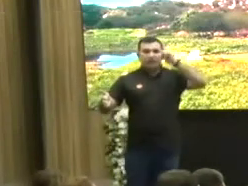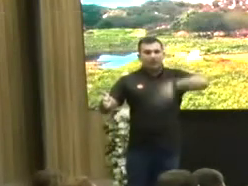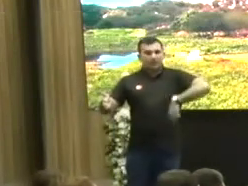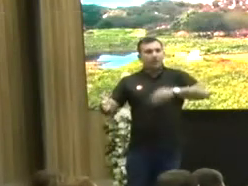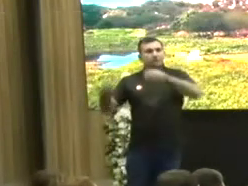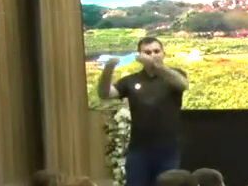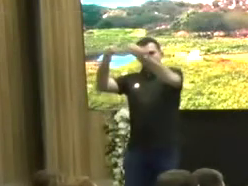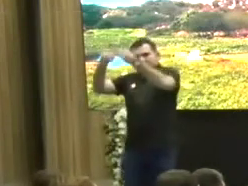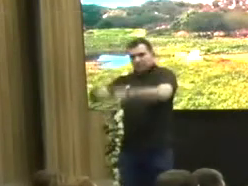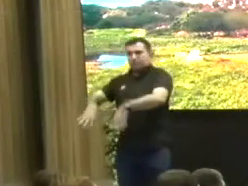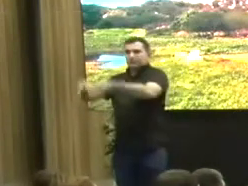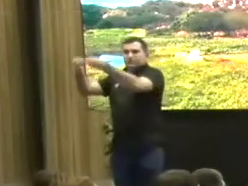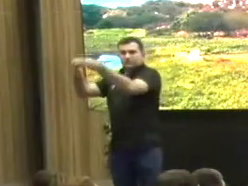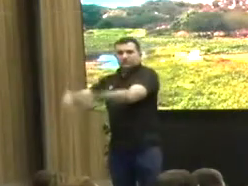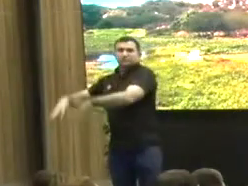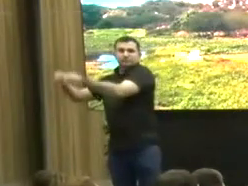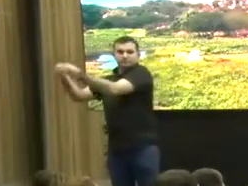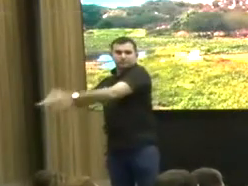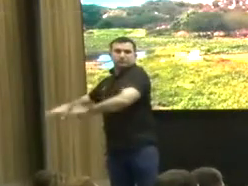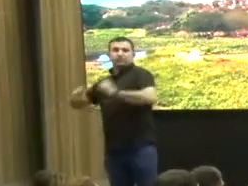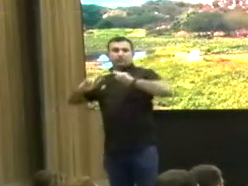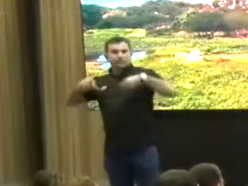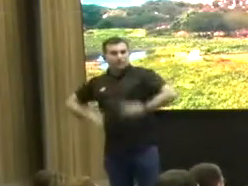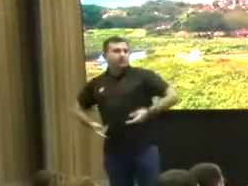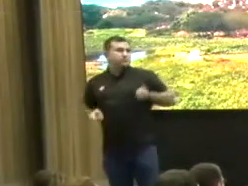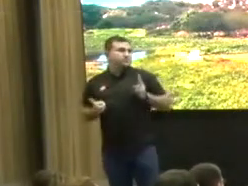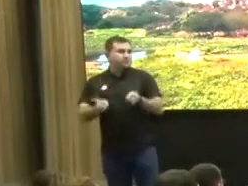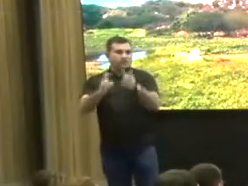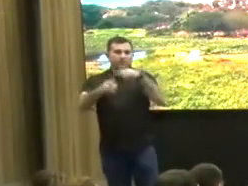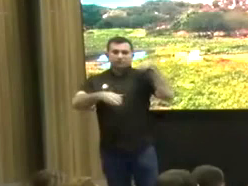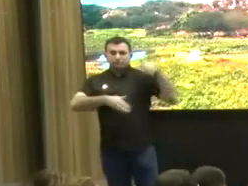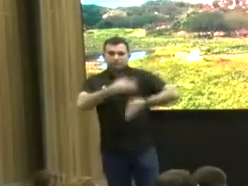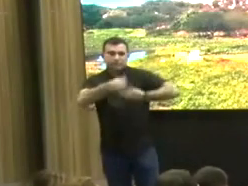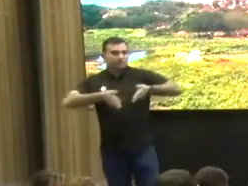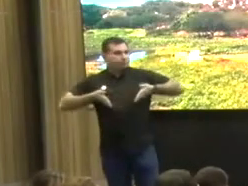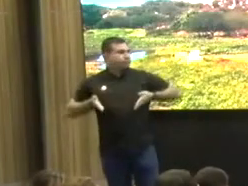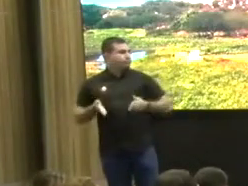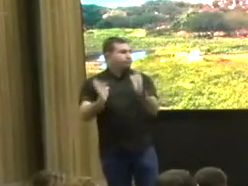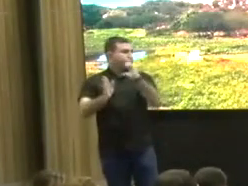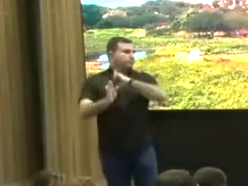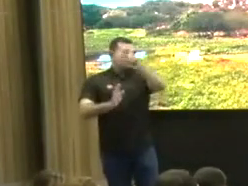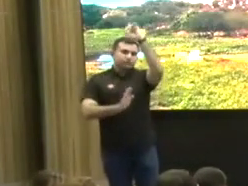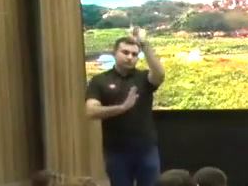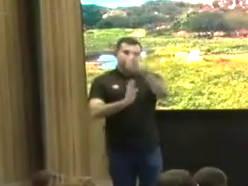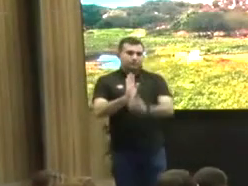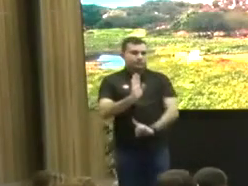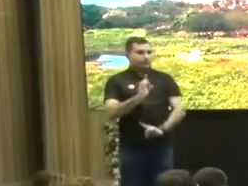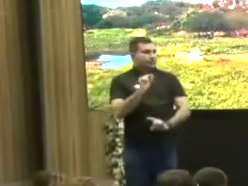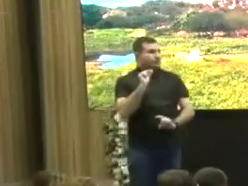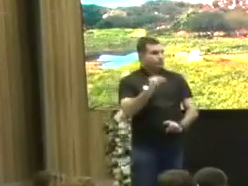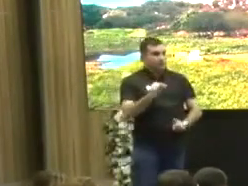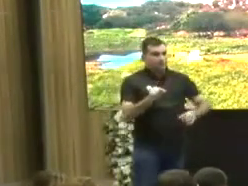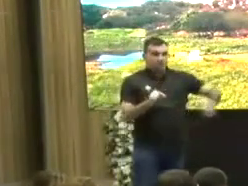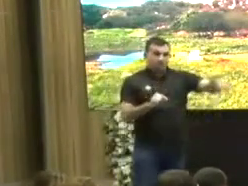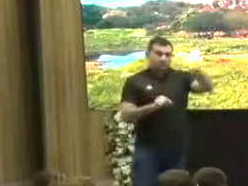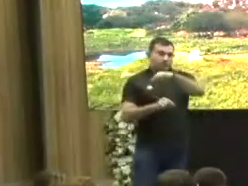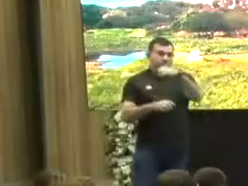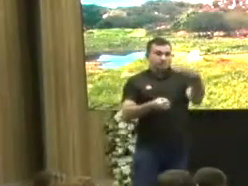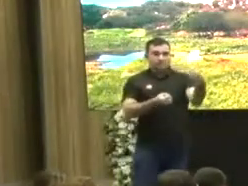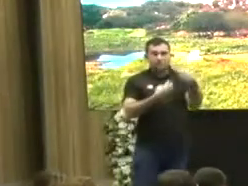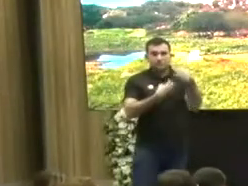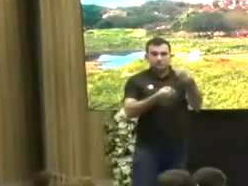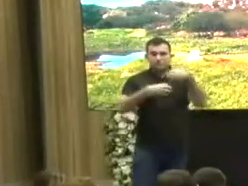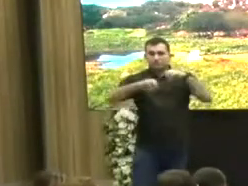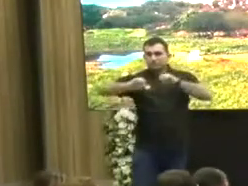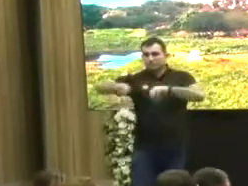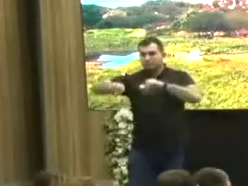dessa tragédia de caminhada que nós temos e que nós vivemos, nós temos o direito a educar-se e aprender.